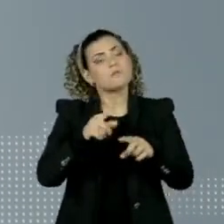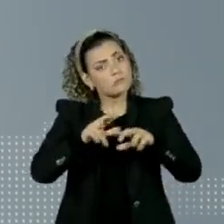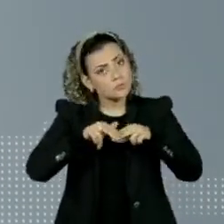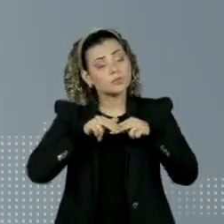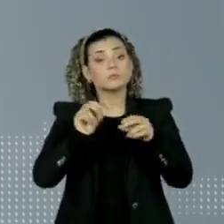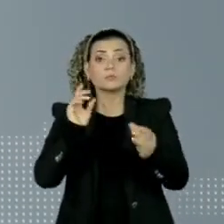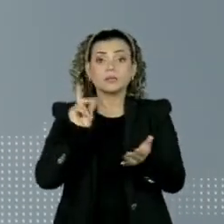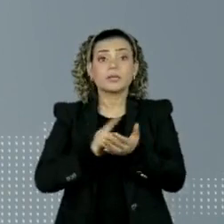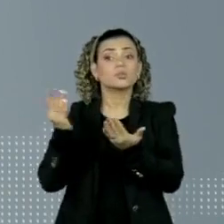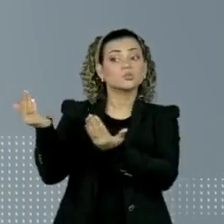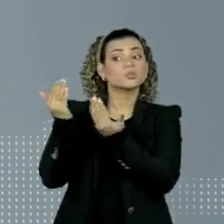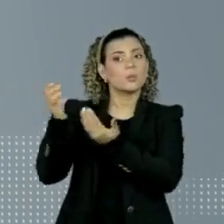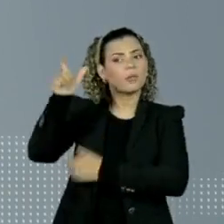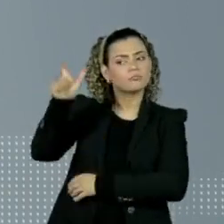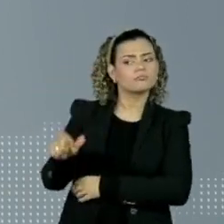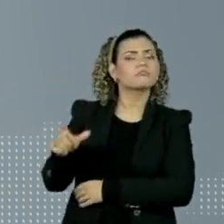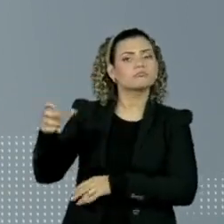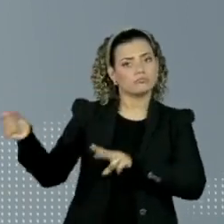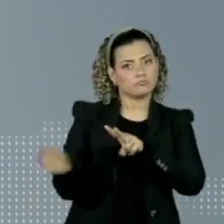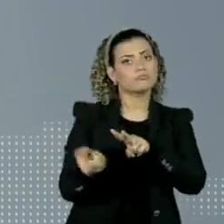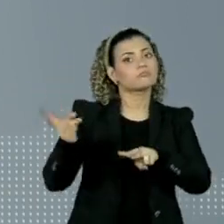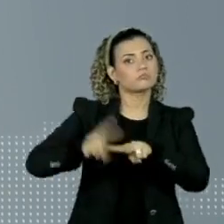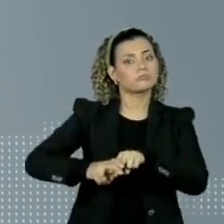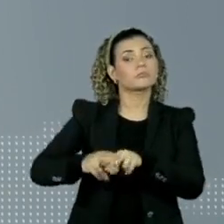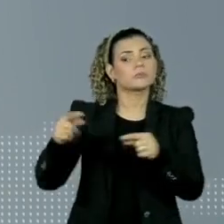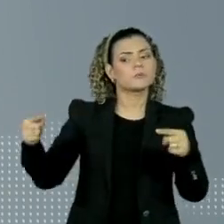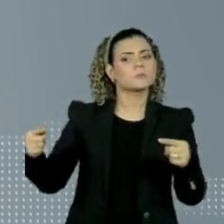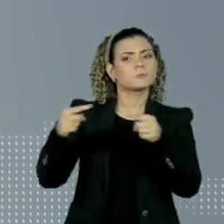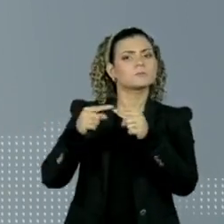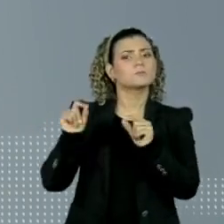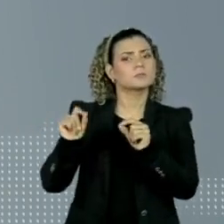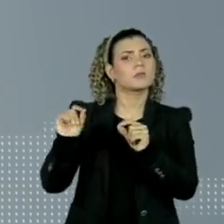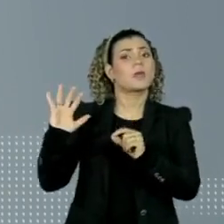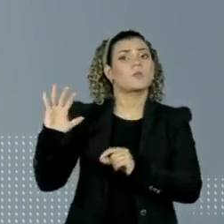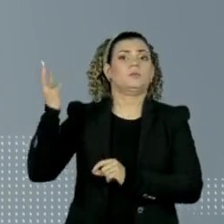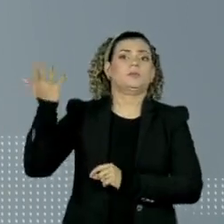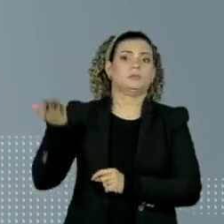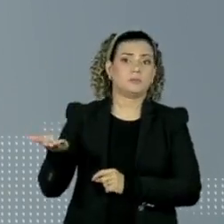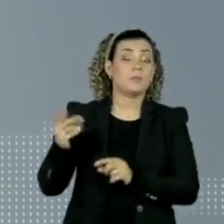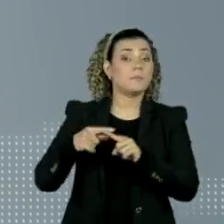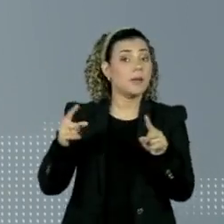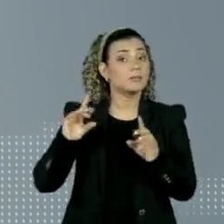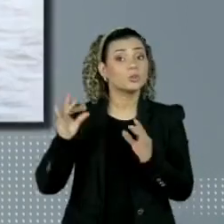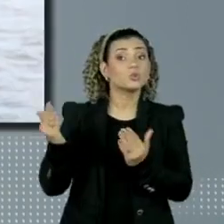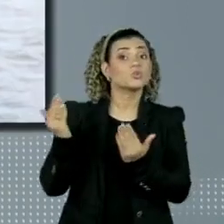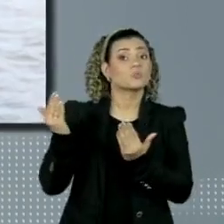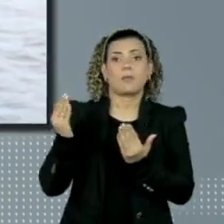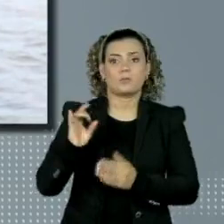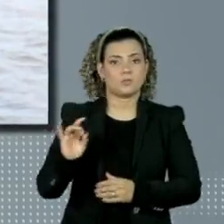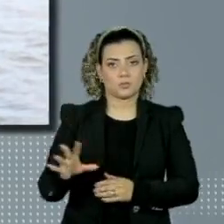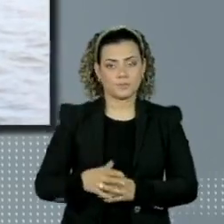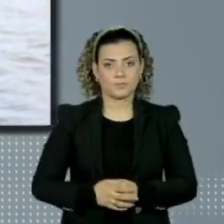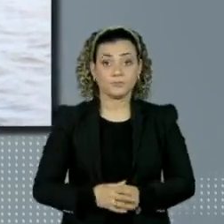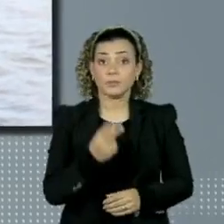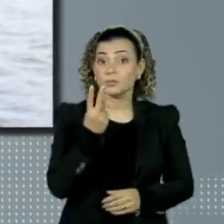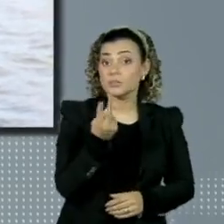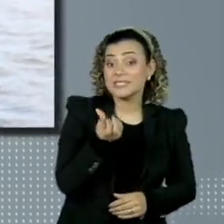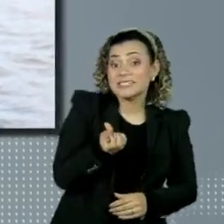apreendido com suspeita de ter alguma ligação com o fato mas é tudo ainda sustenta